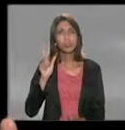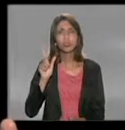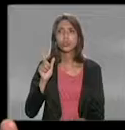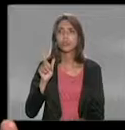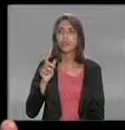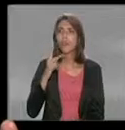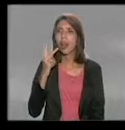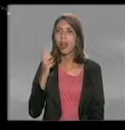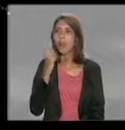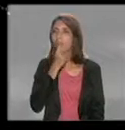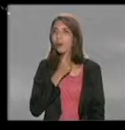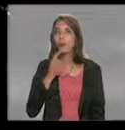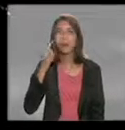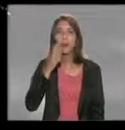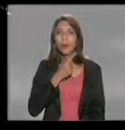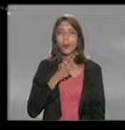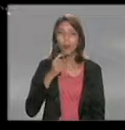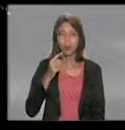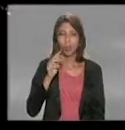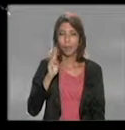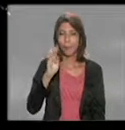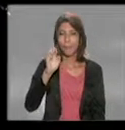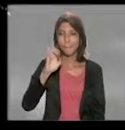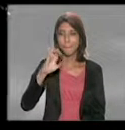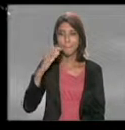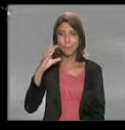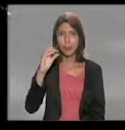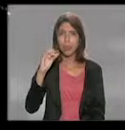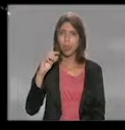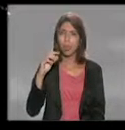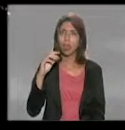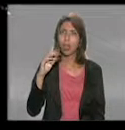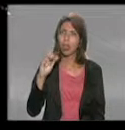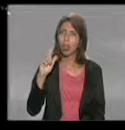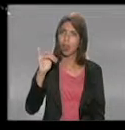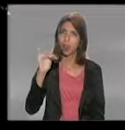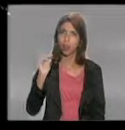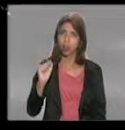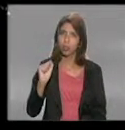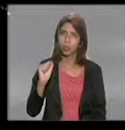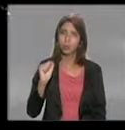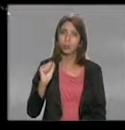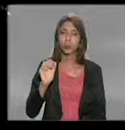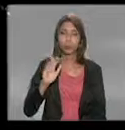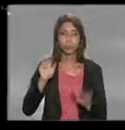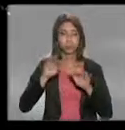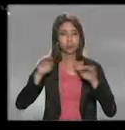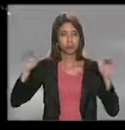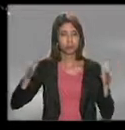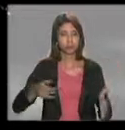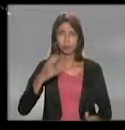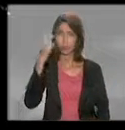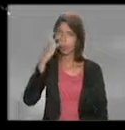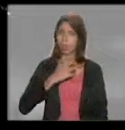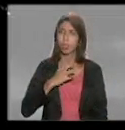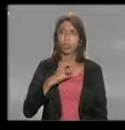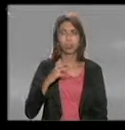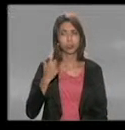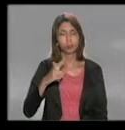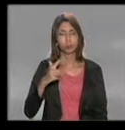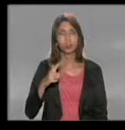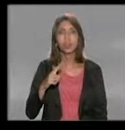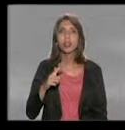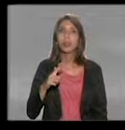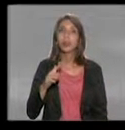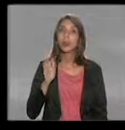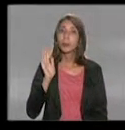exemplo, até conferir se o nariz é largo, se o beiço está grande e tudo mais. Até